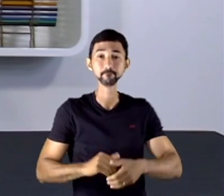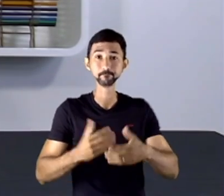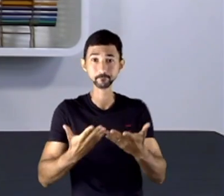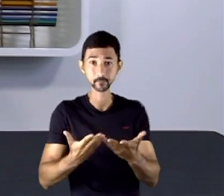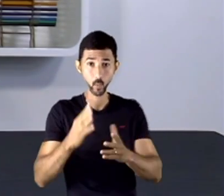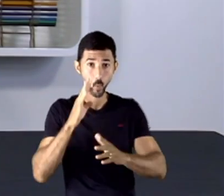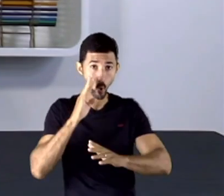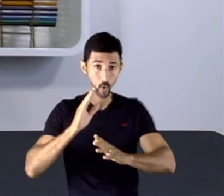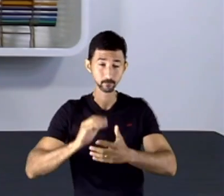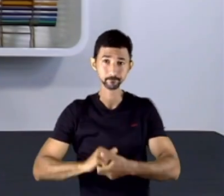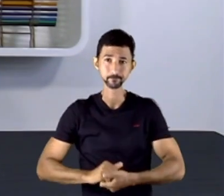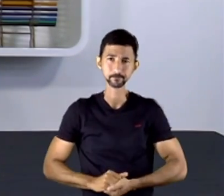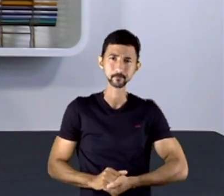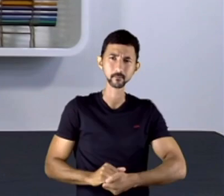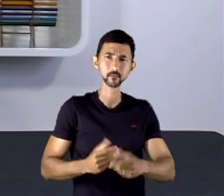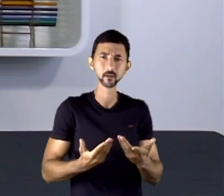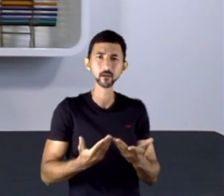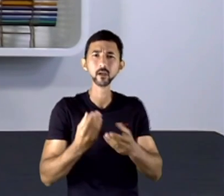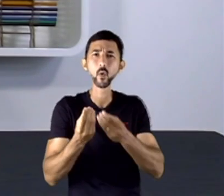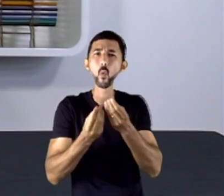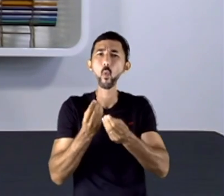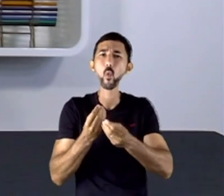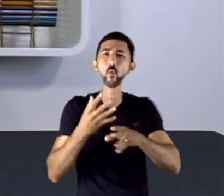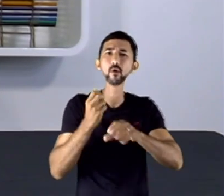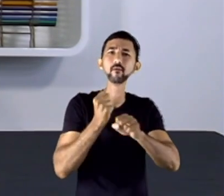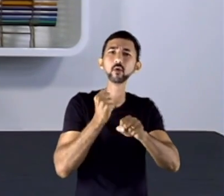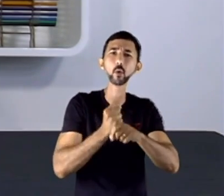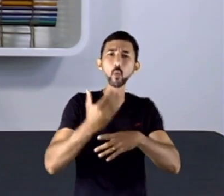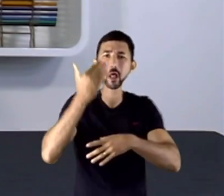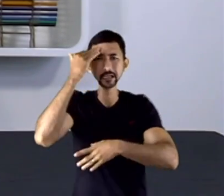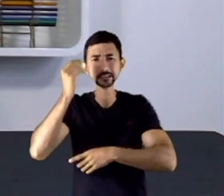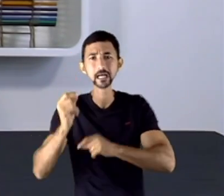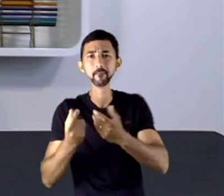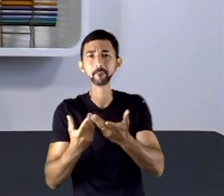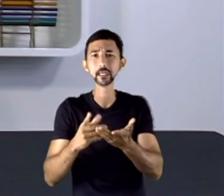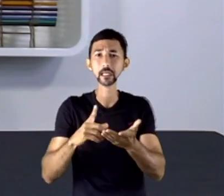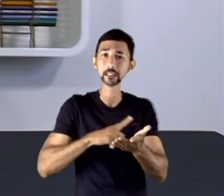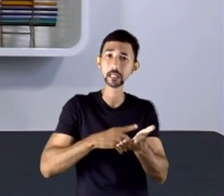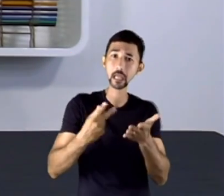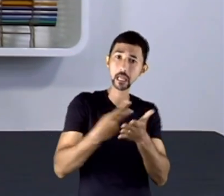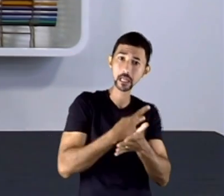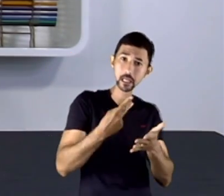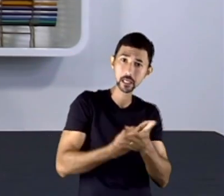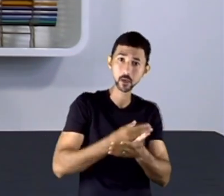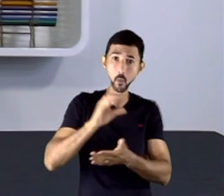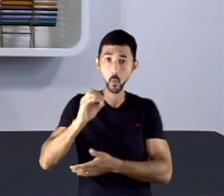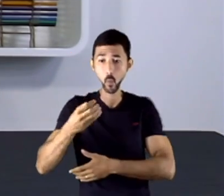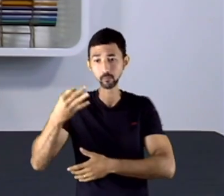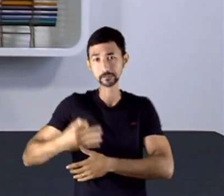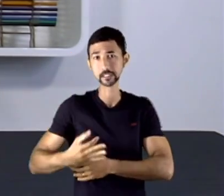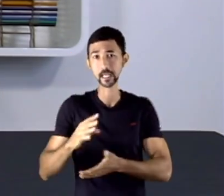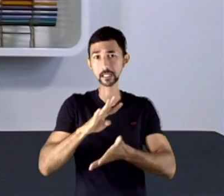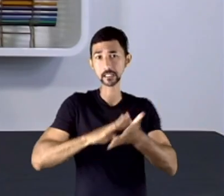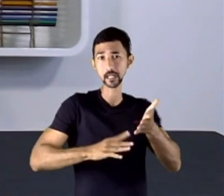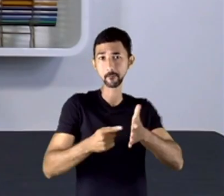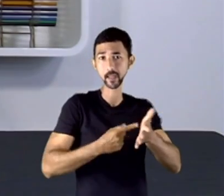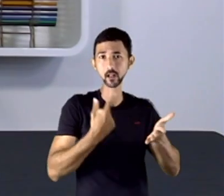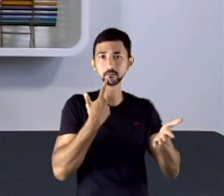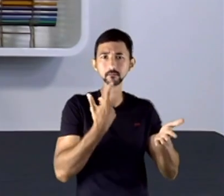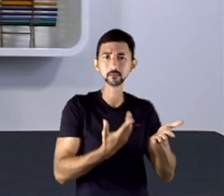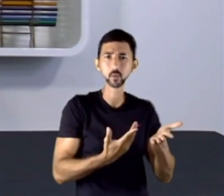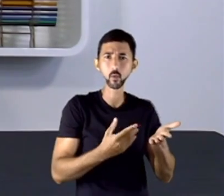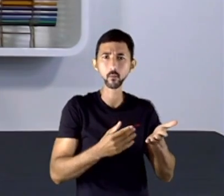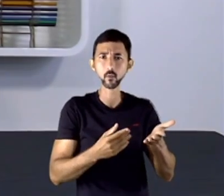Então, como que eu vou fazer para saber se tem erro ou não na tabela do João? Como que, na verdade,